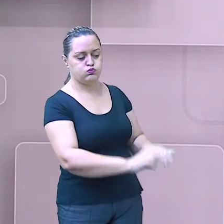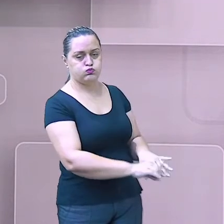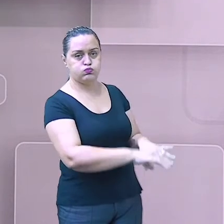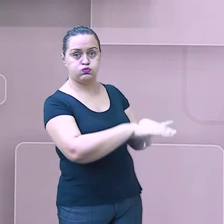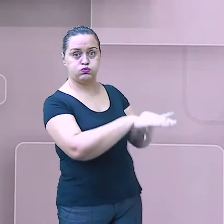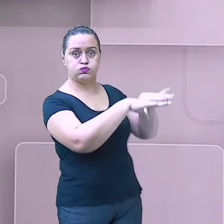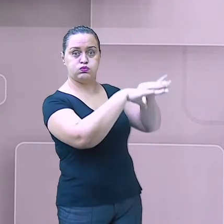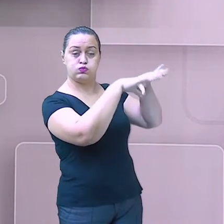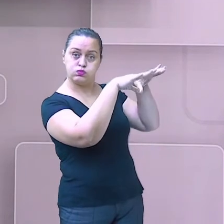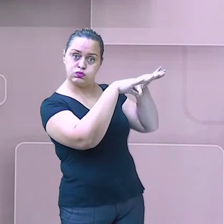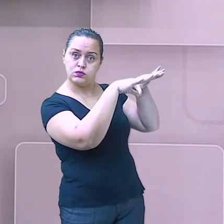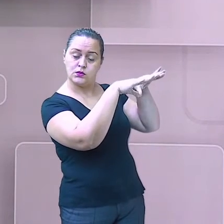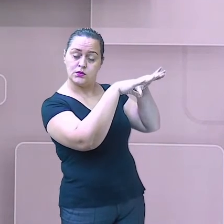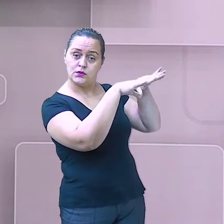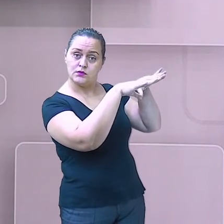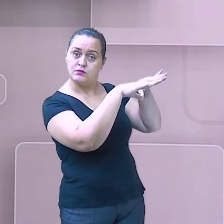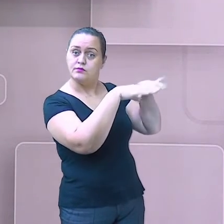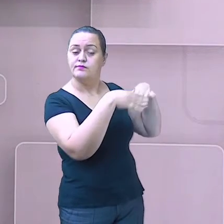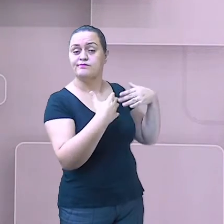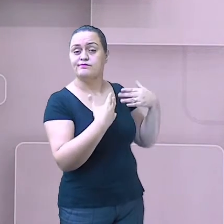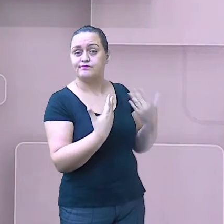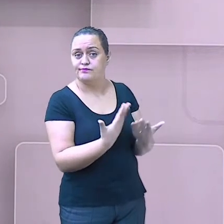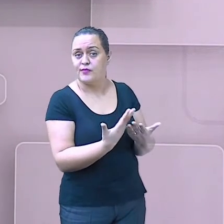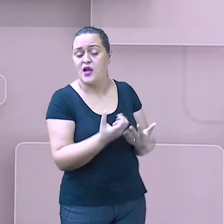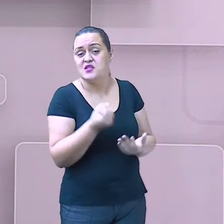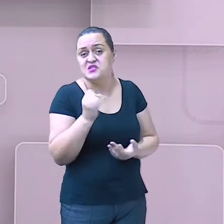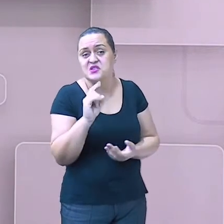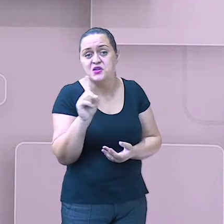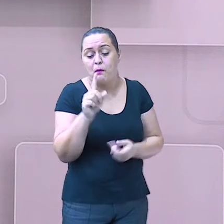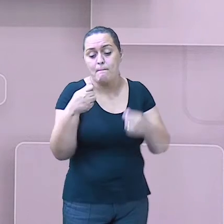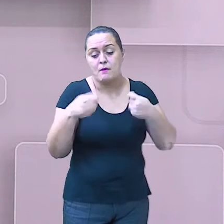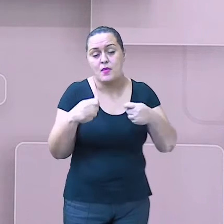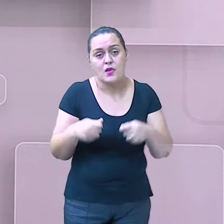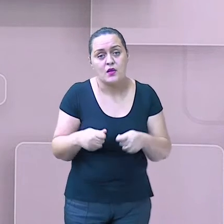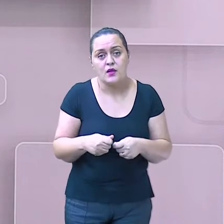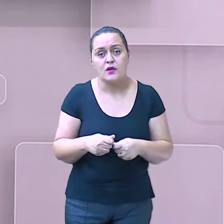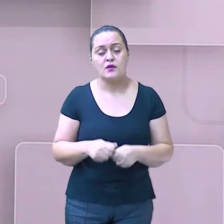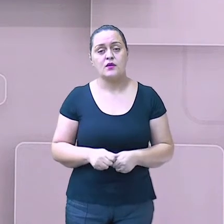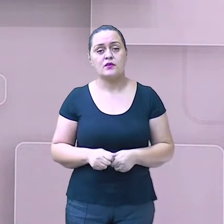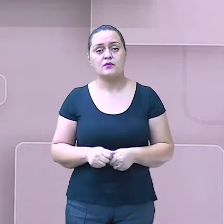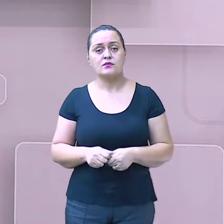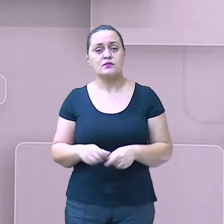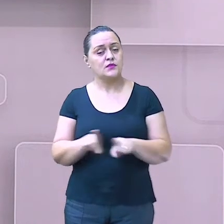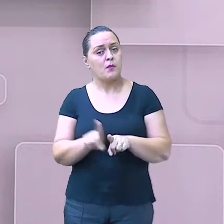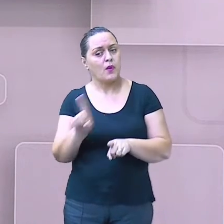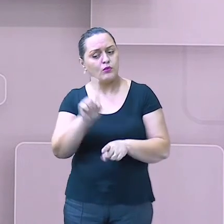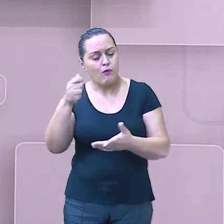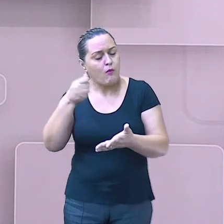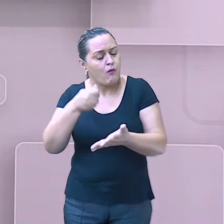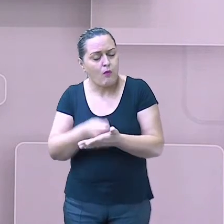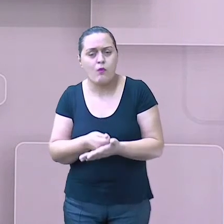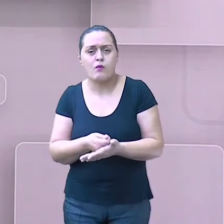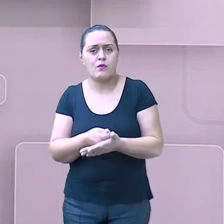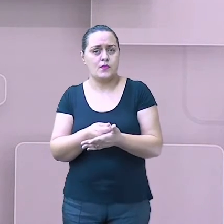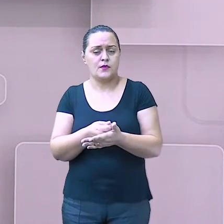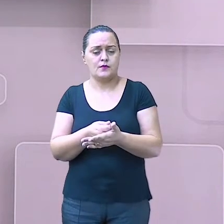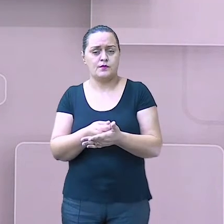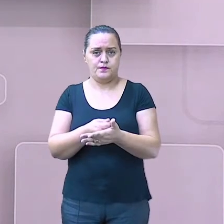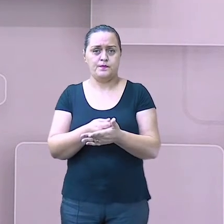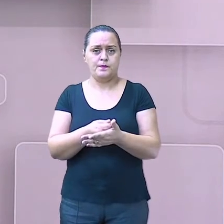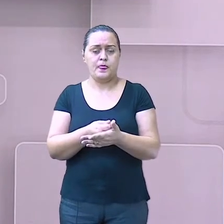mais? Você não pode jogar ela no lixo comum da casa? A bateria do celular,